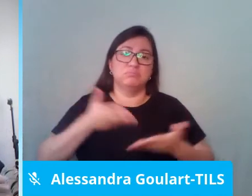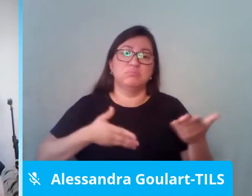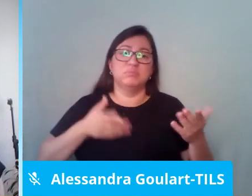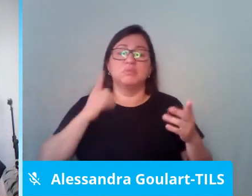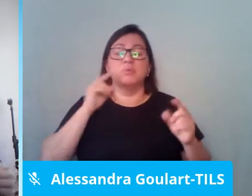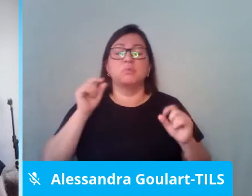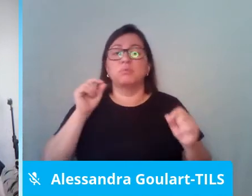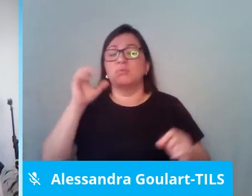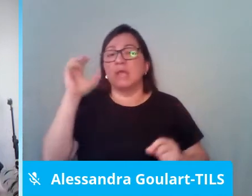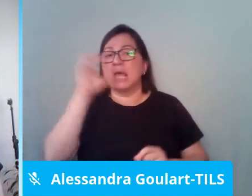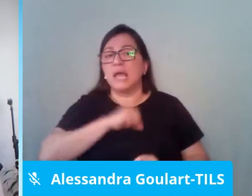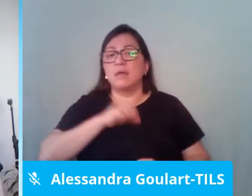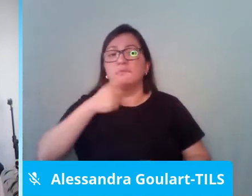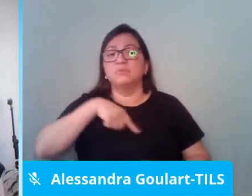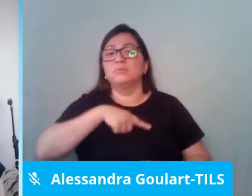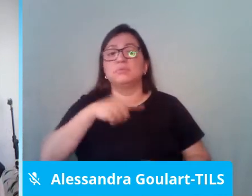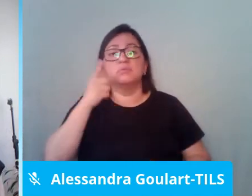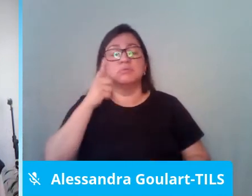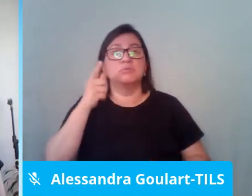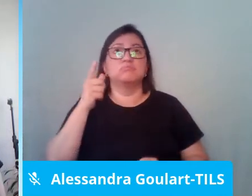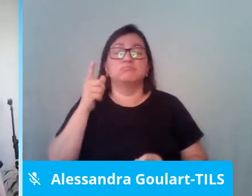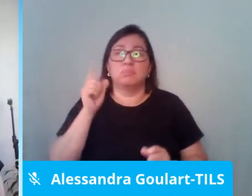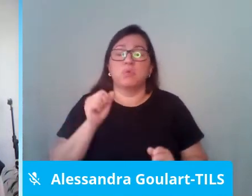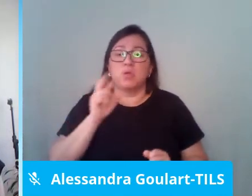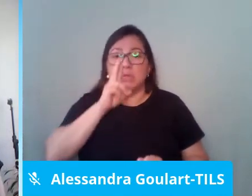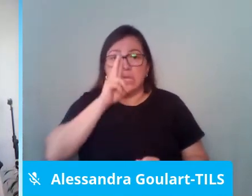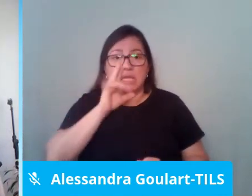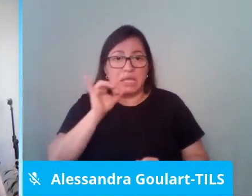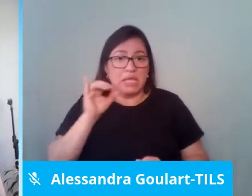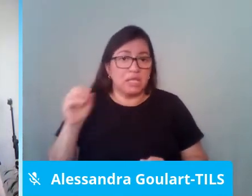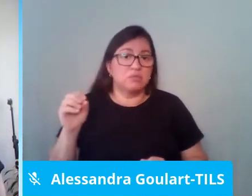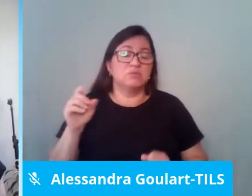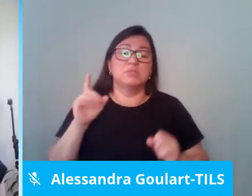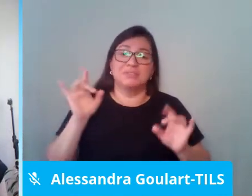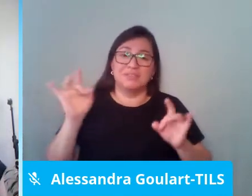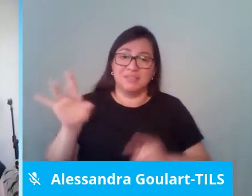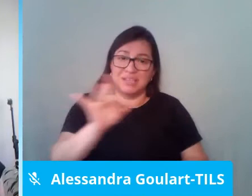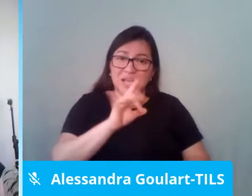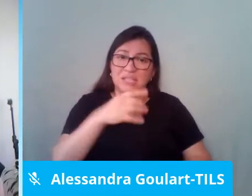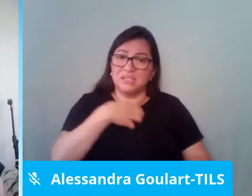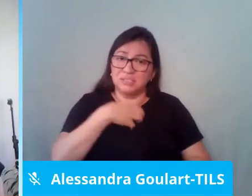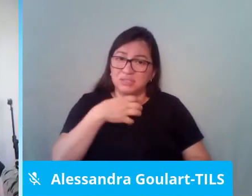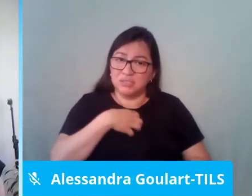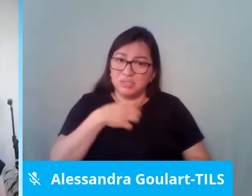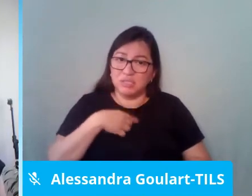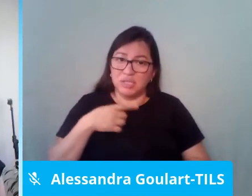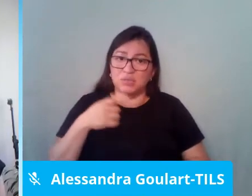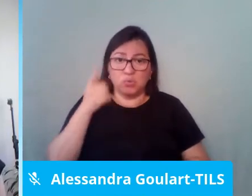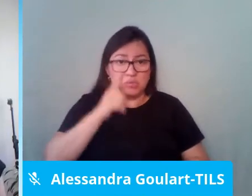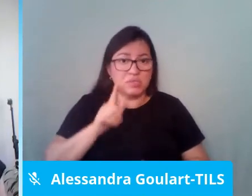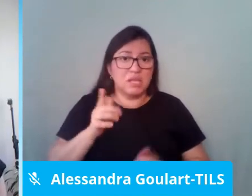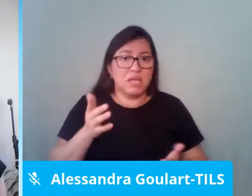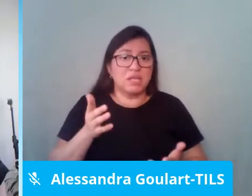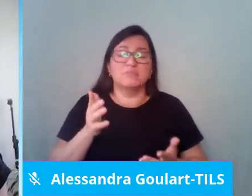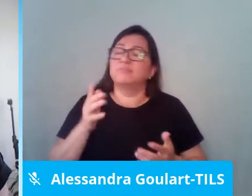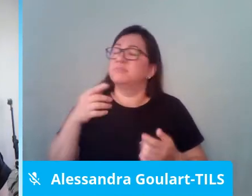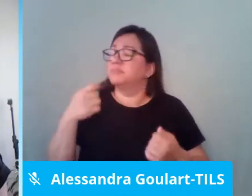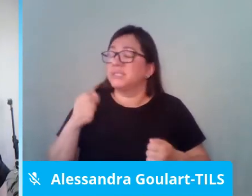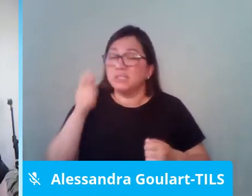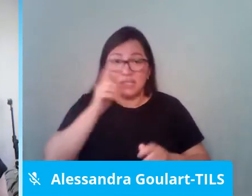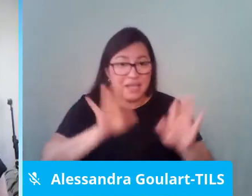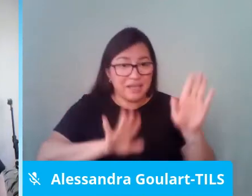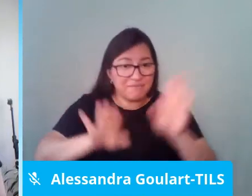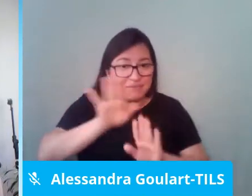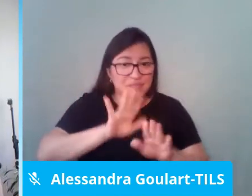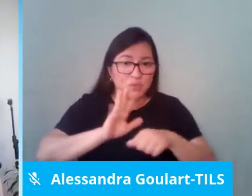em situações que talvez sejam de risco, e cada situação que a gente previne uma infecção, a gente previne que talvez